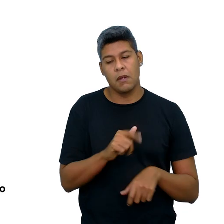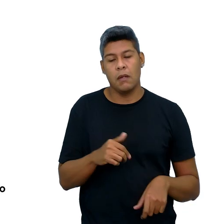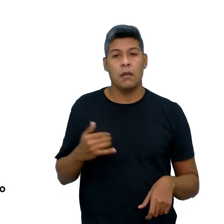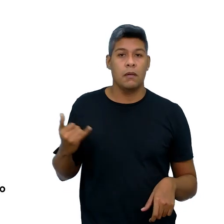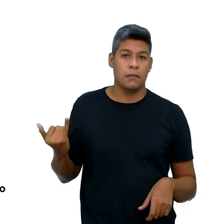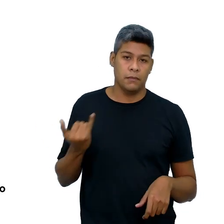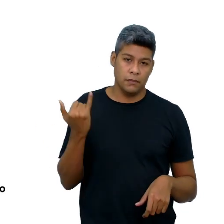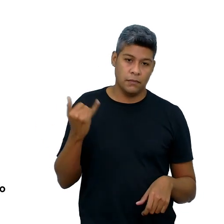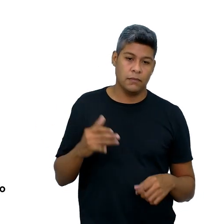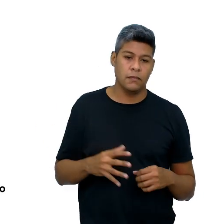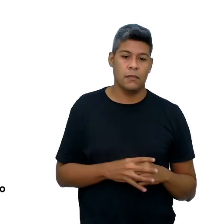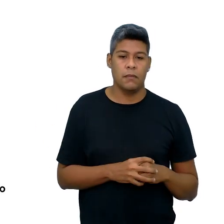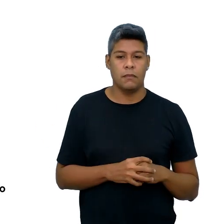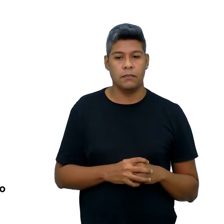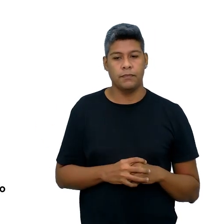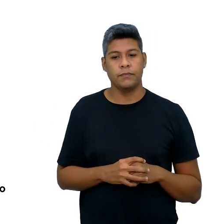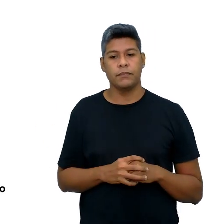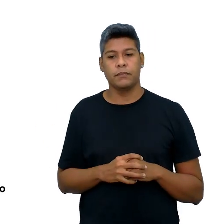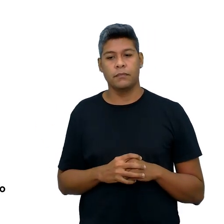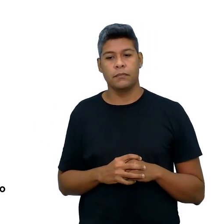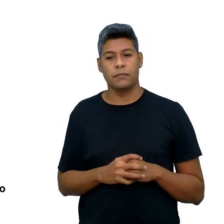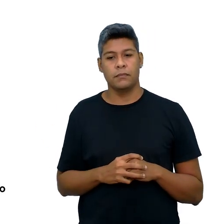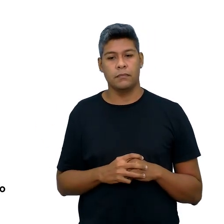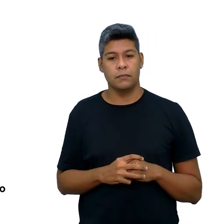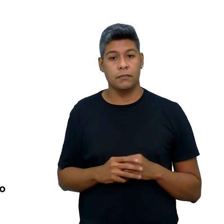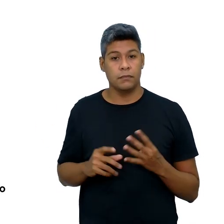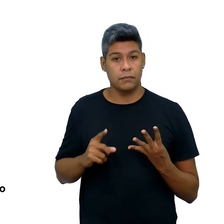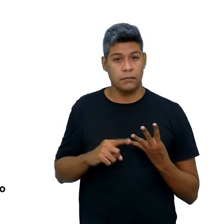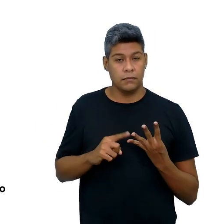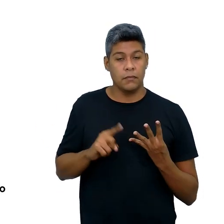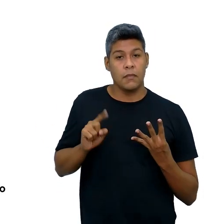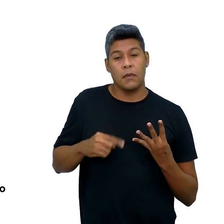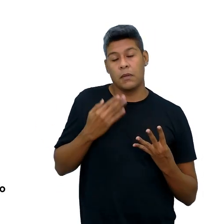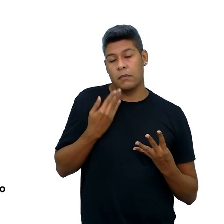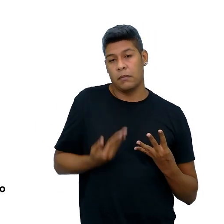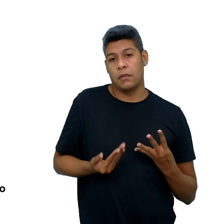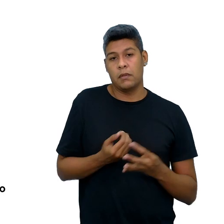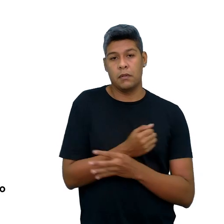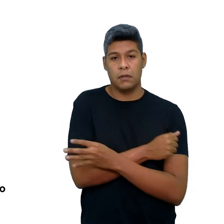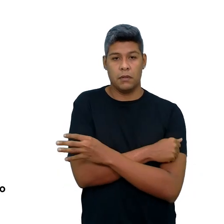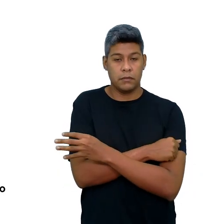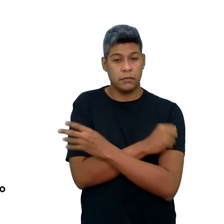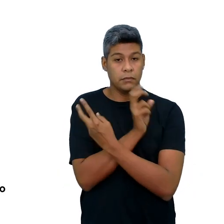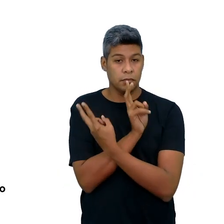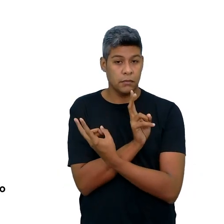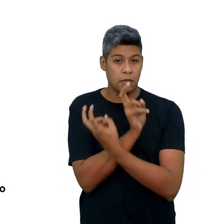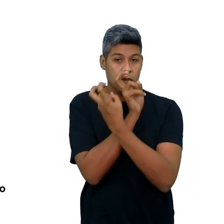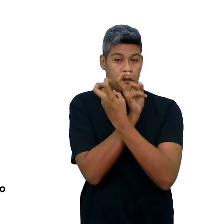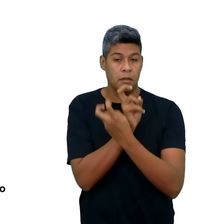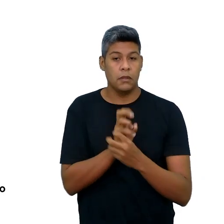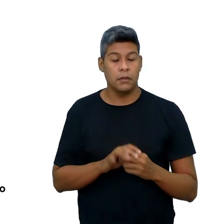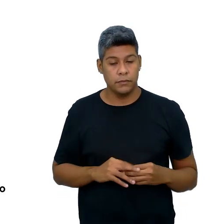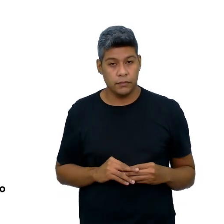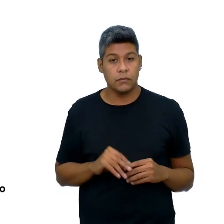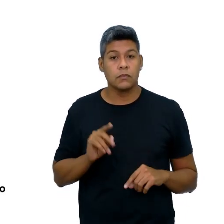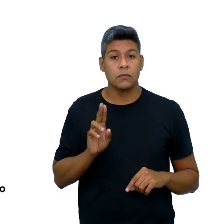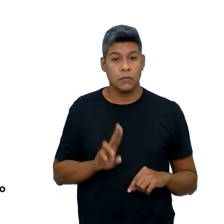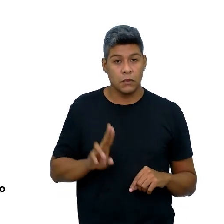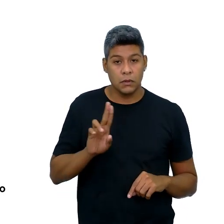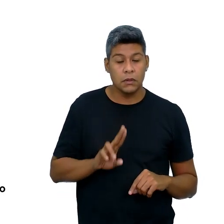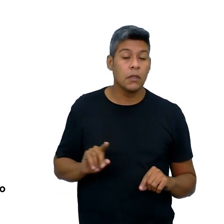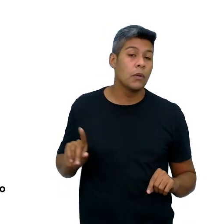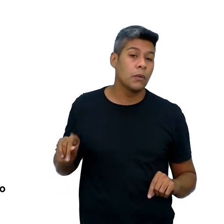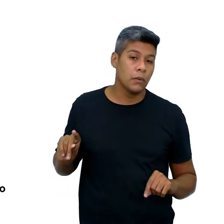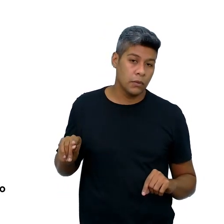fundamental. No item 4, né, é o momento de pedir aos estudantes que eles observem os recursos utilizados pelo